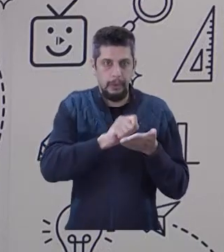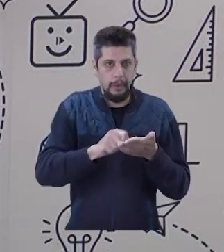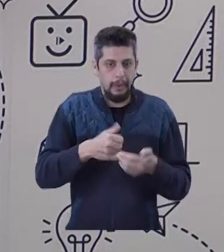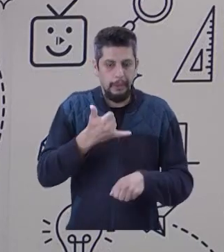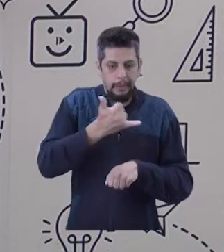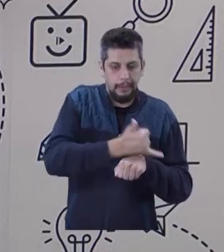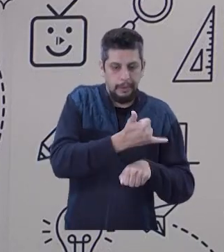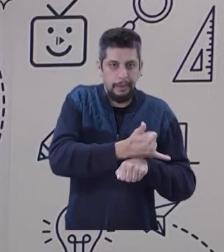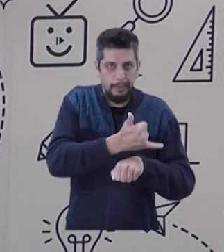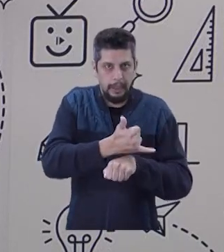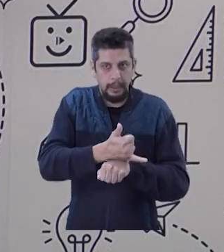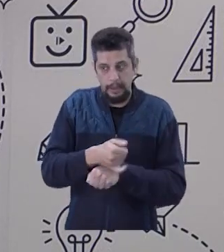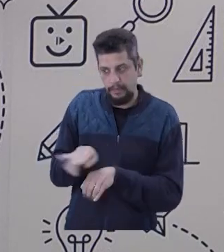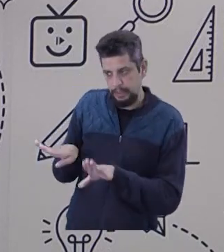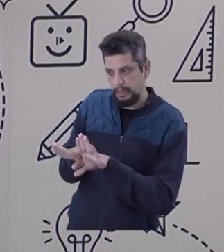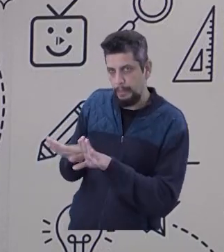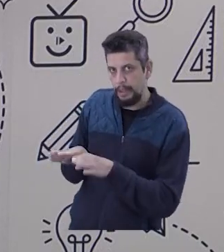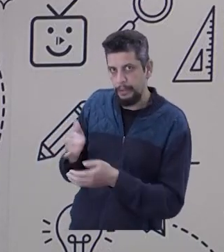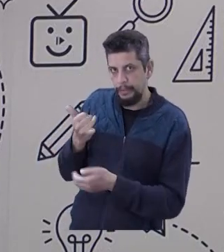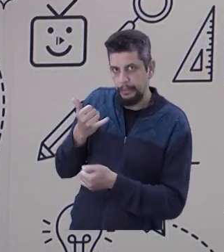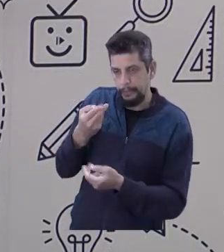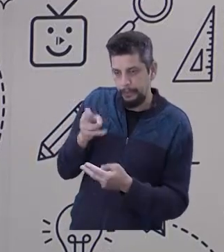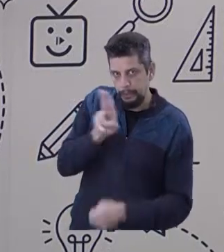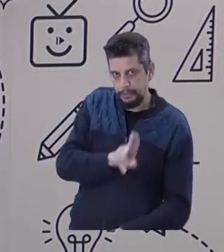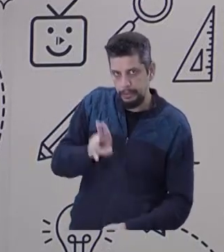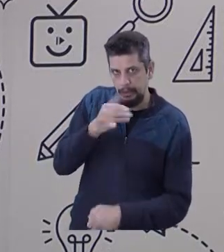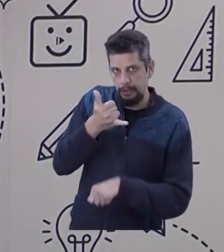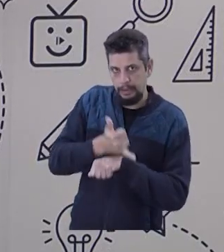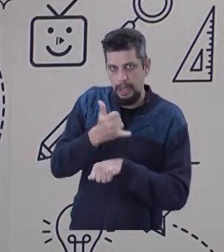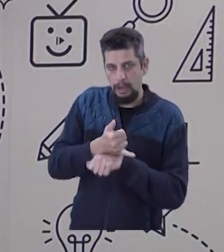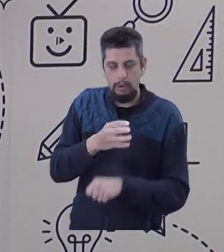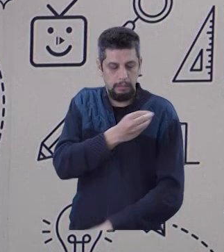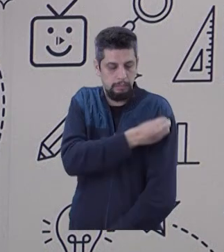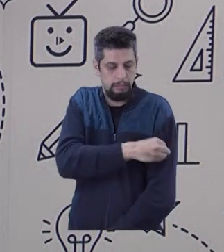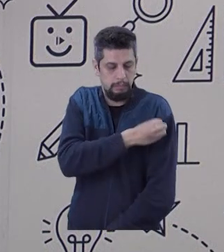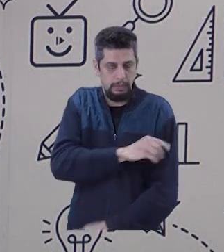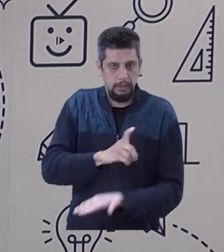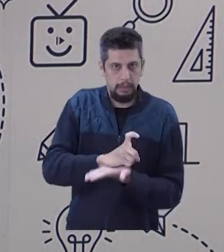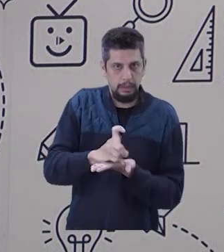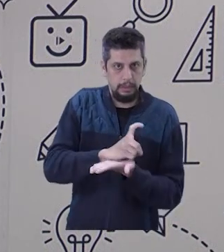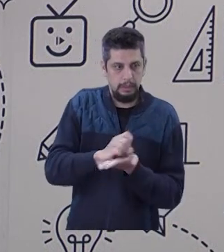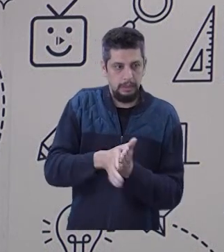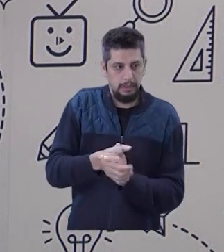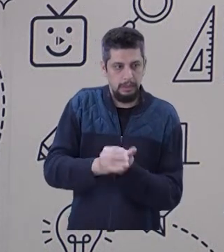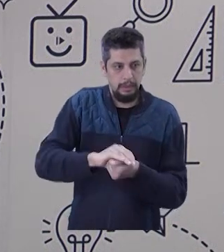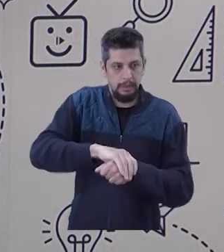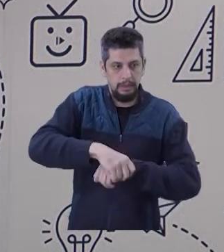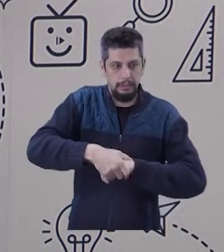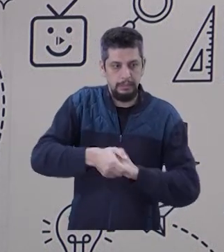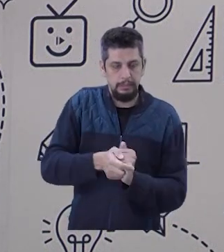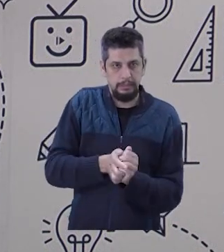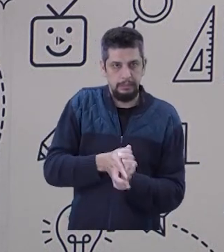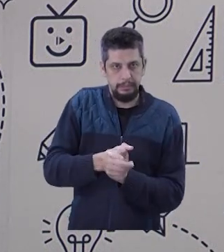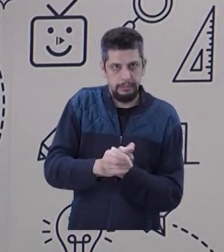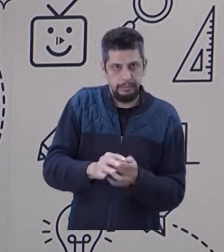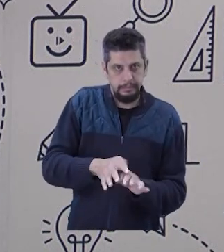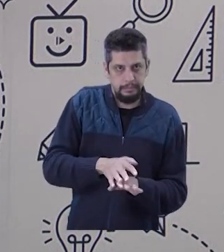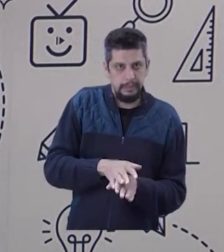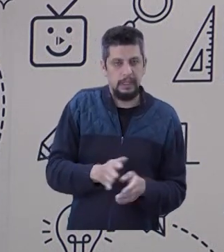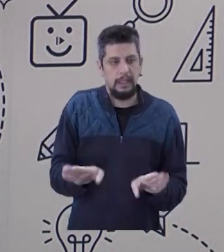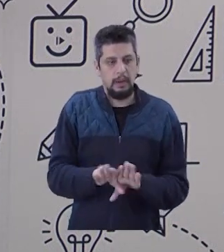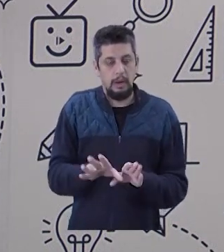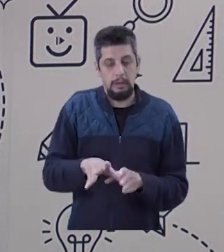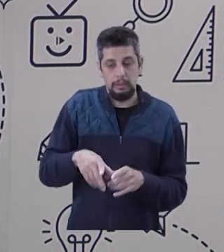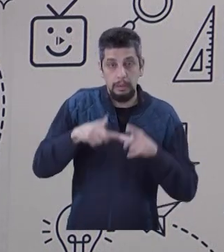os materiais. Isso. Eu peguei os materiais, você também, né? Pra pegar a máscara. Então vamos passar o álcool em gel, pegar a nossa máscara. A gente queria ter